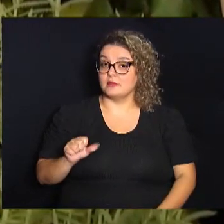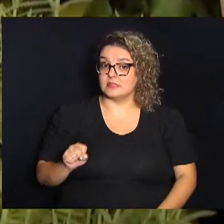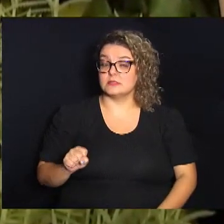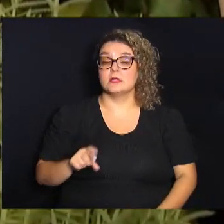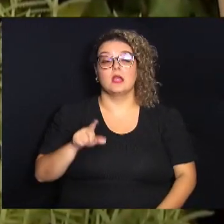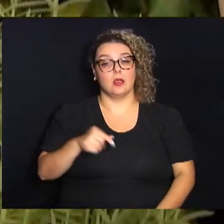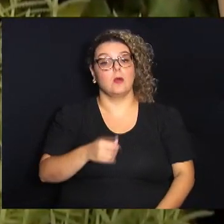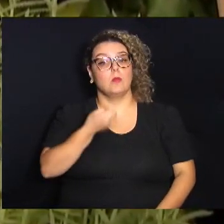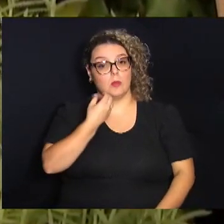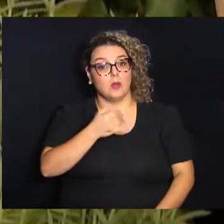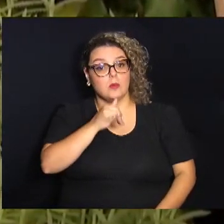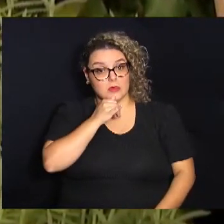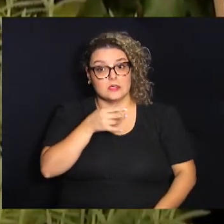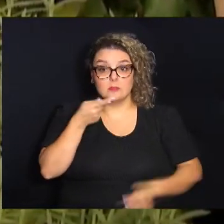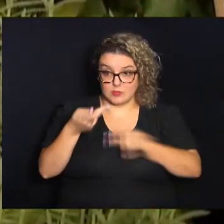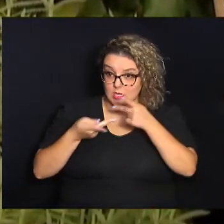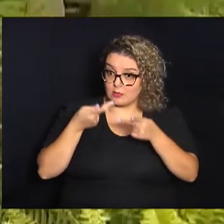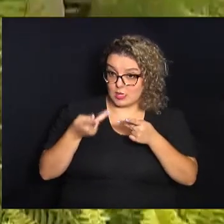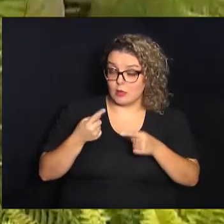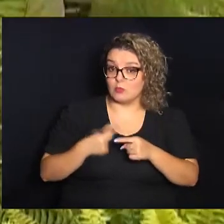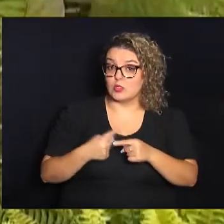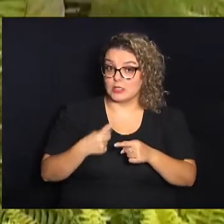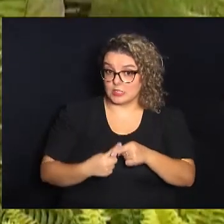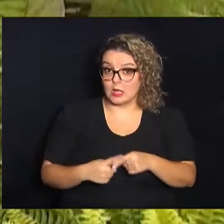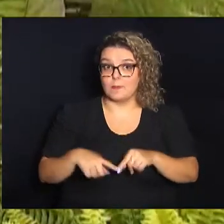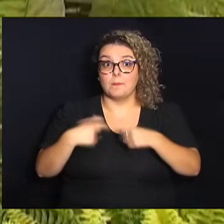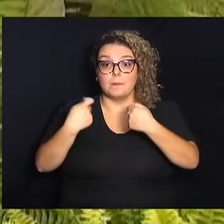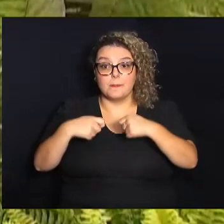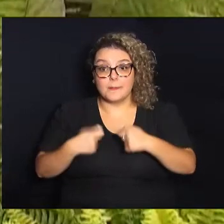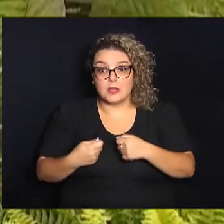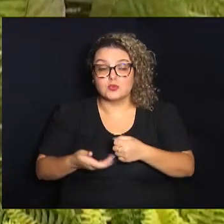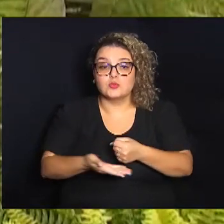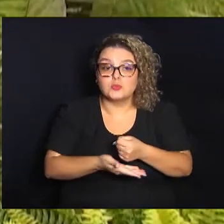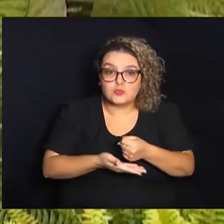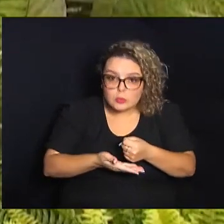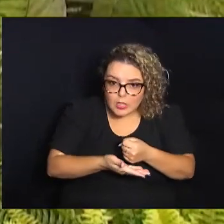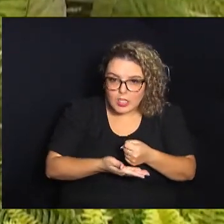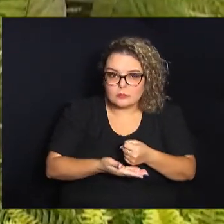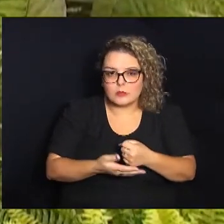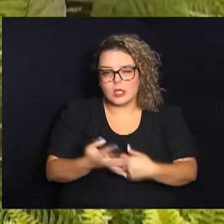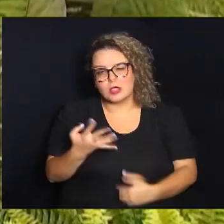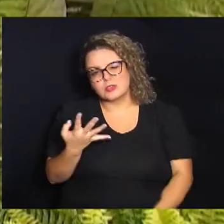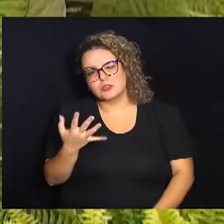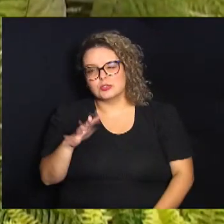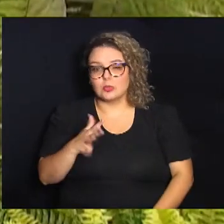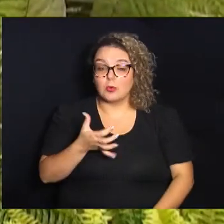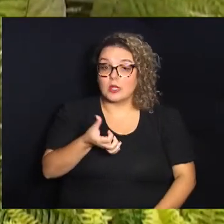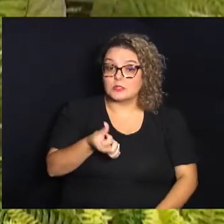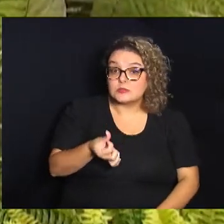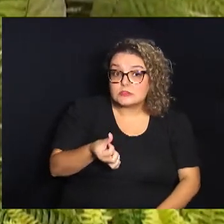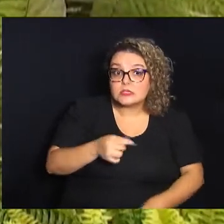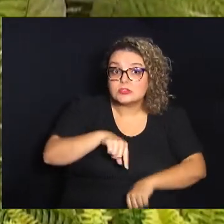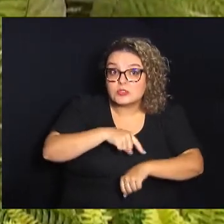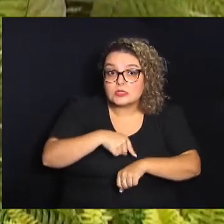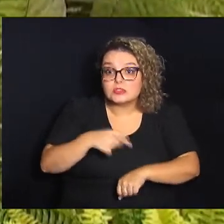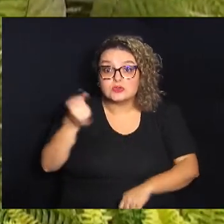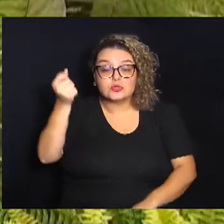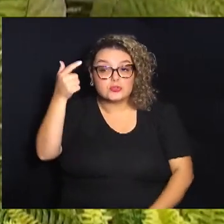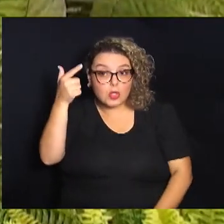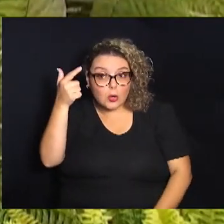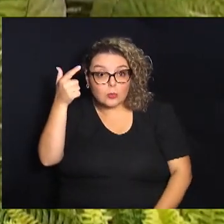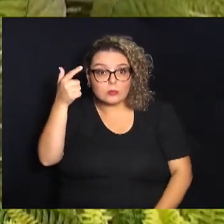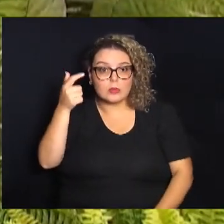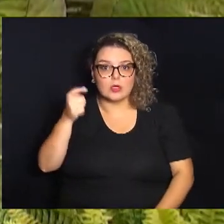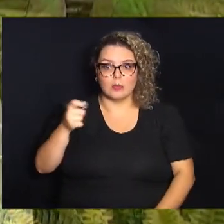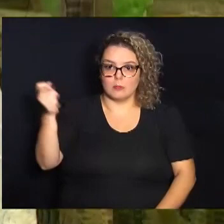exemplo para falar disso, porque elas precisam no mínimo entre 4 e 6 horas de sol. Só que o sol